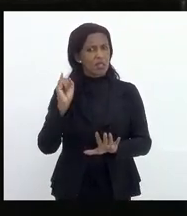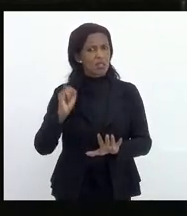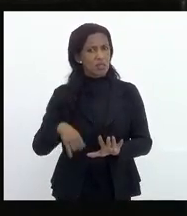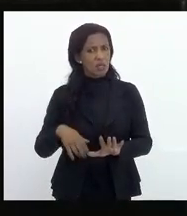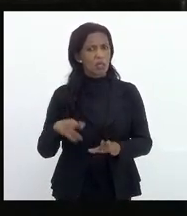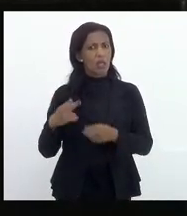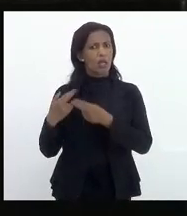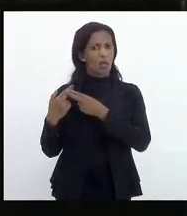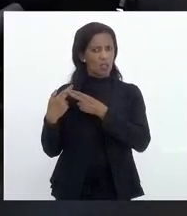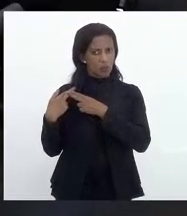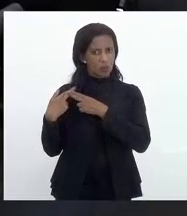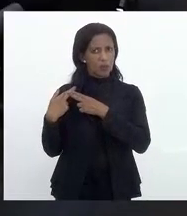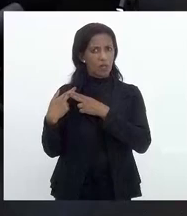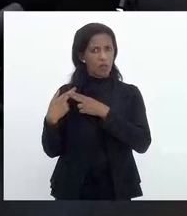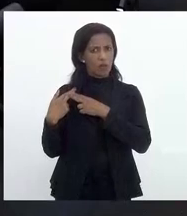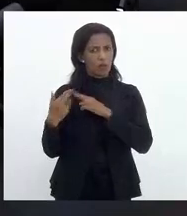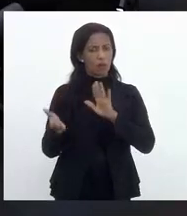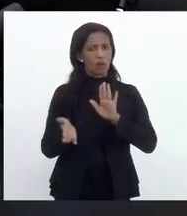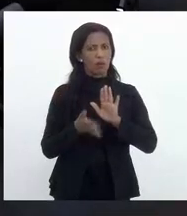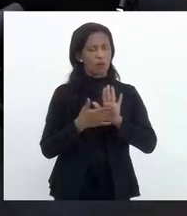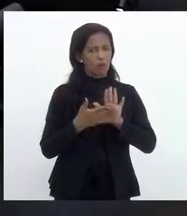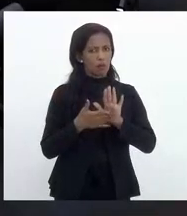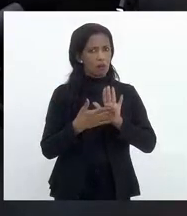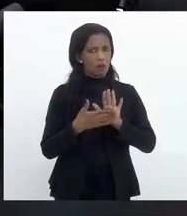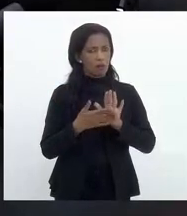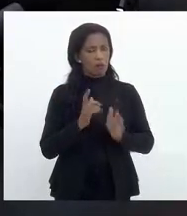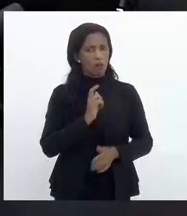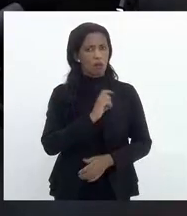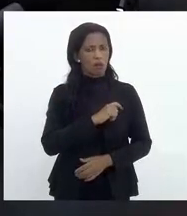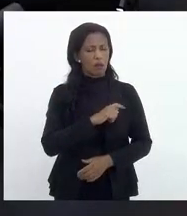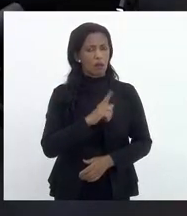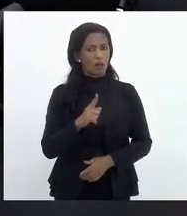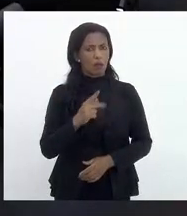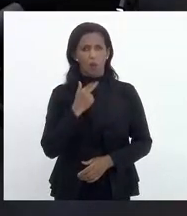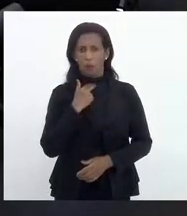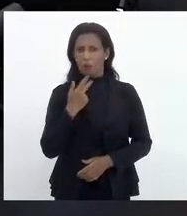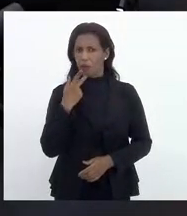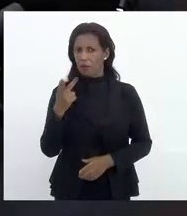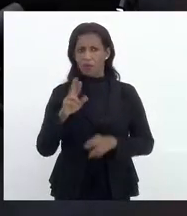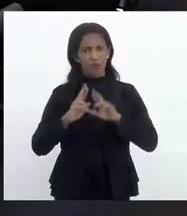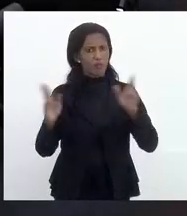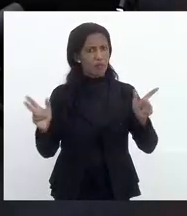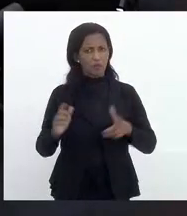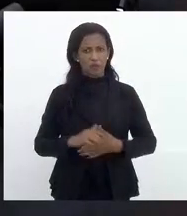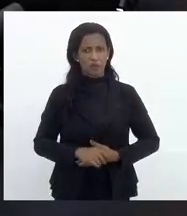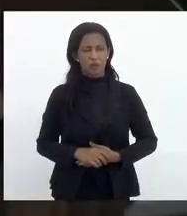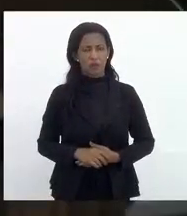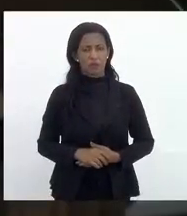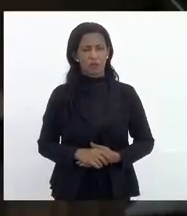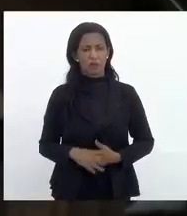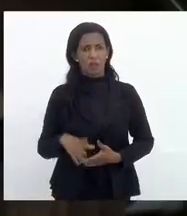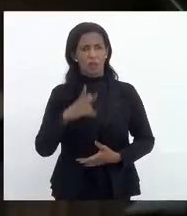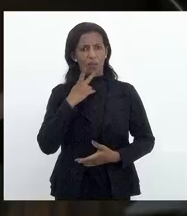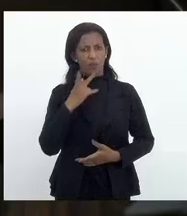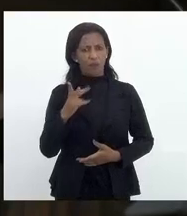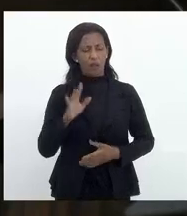responsável por esse pacote não podemos falar de uma maneira diferente a falar de uma maneira diferente